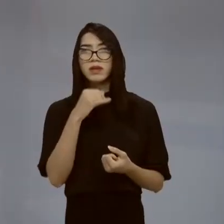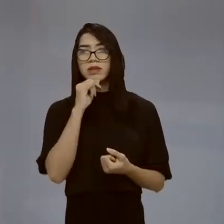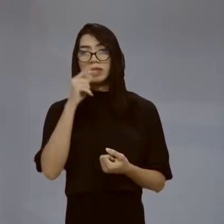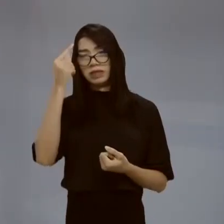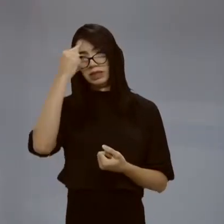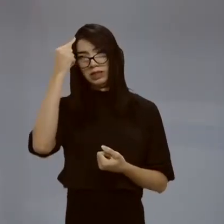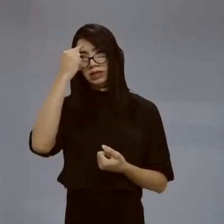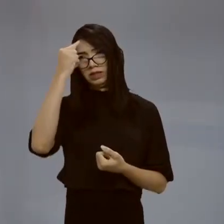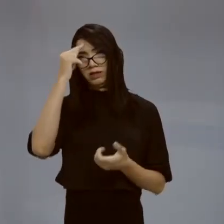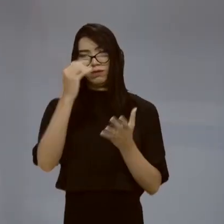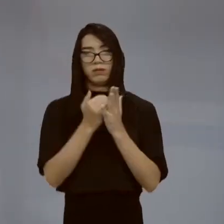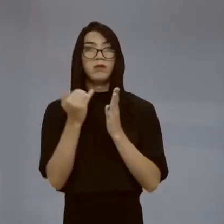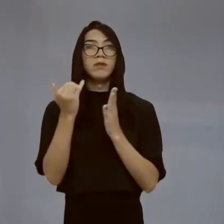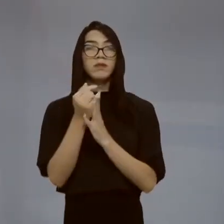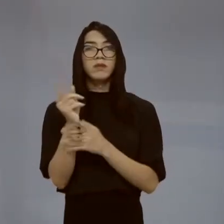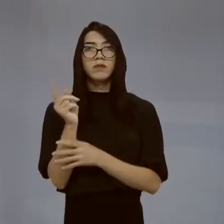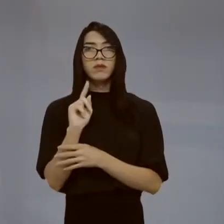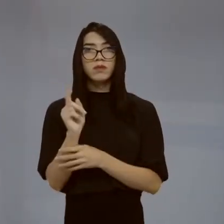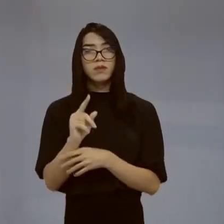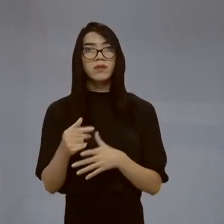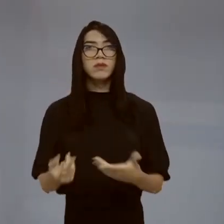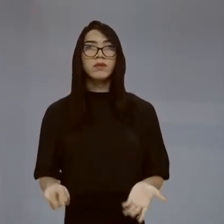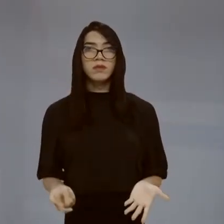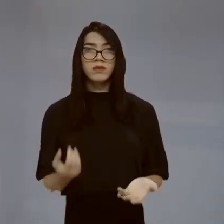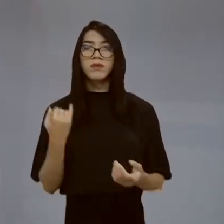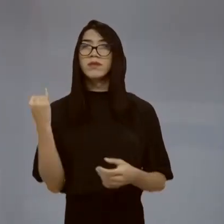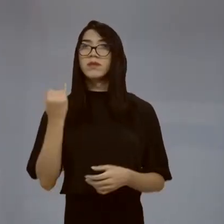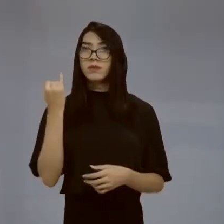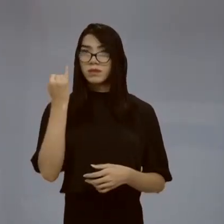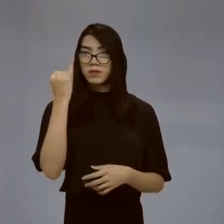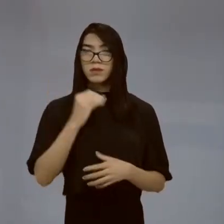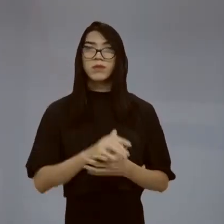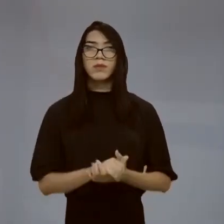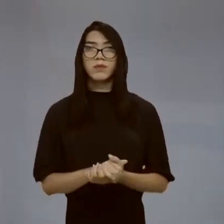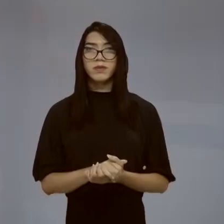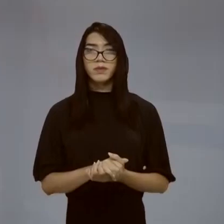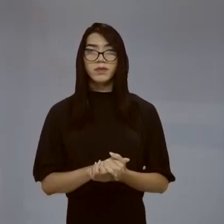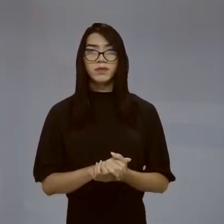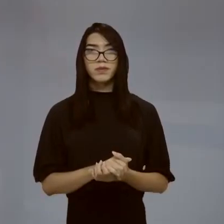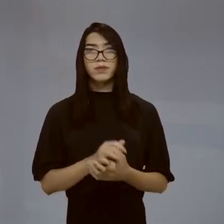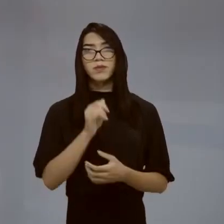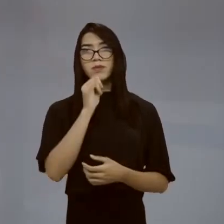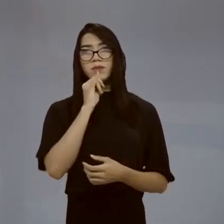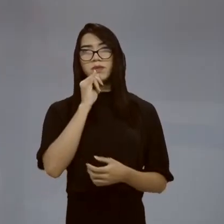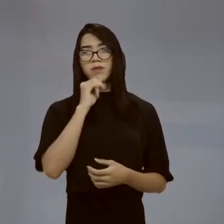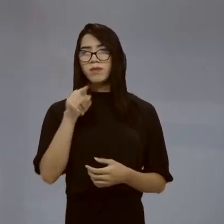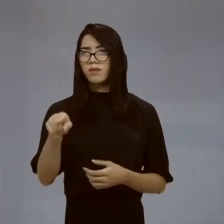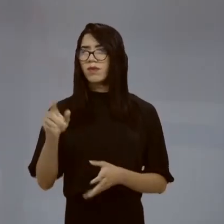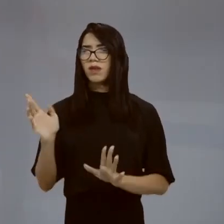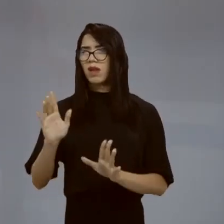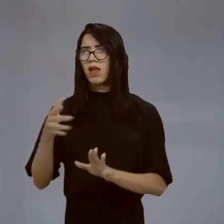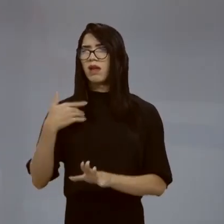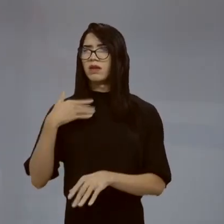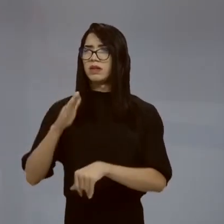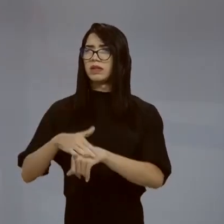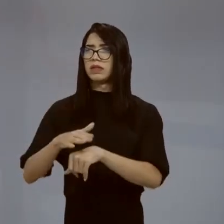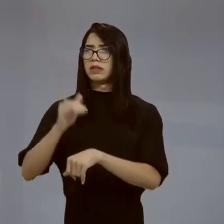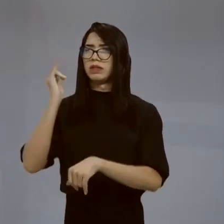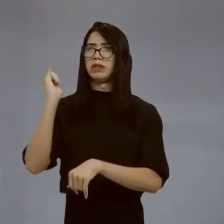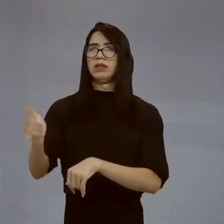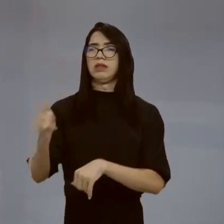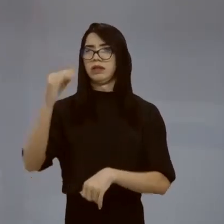avançado do vício. É tão importante que realmente não é só sai daí e vai fazer outra coisa, né? É a